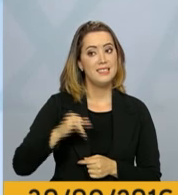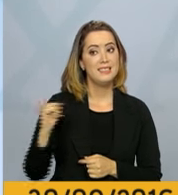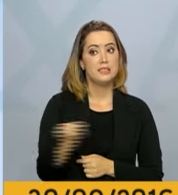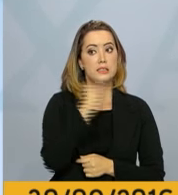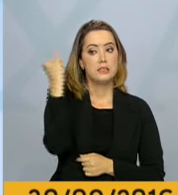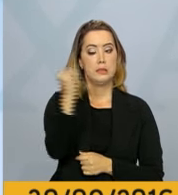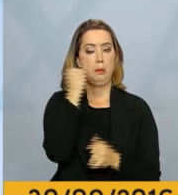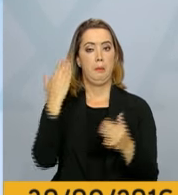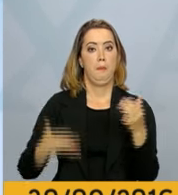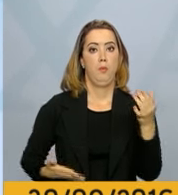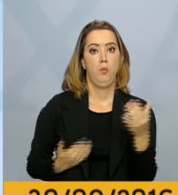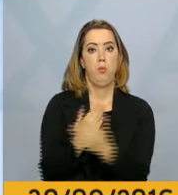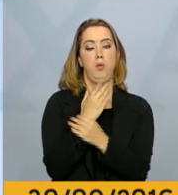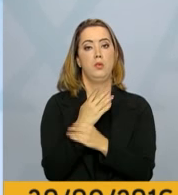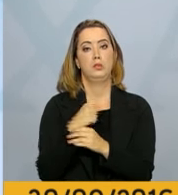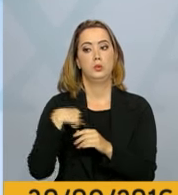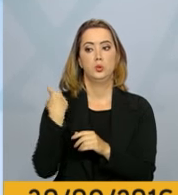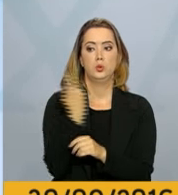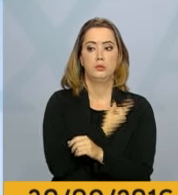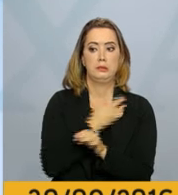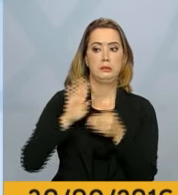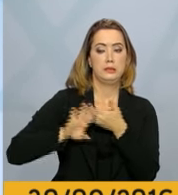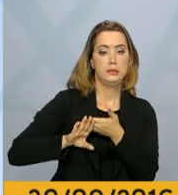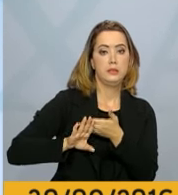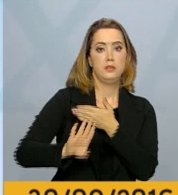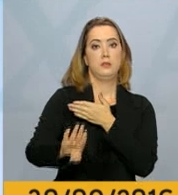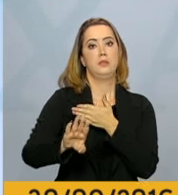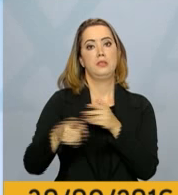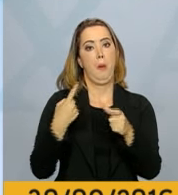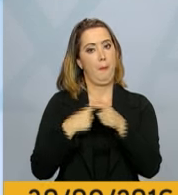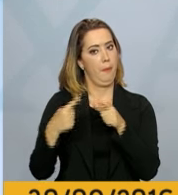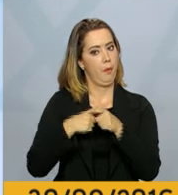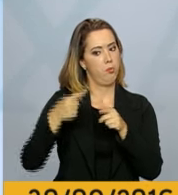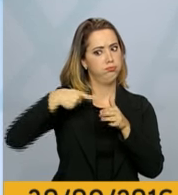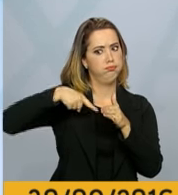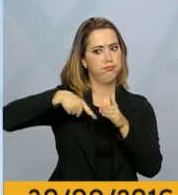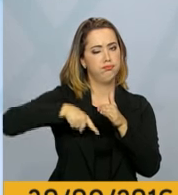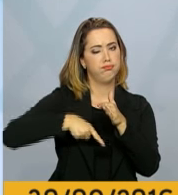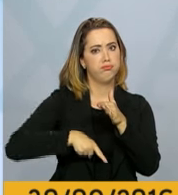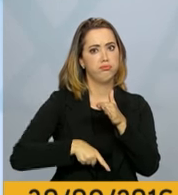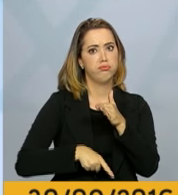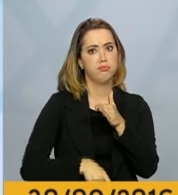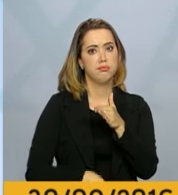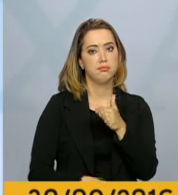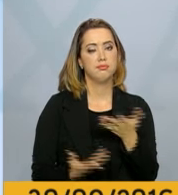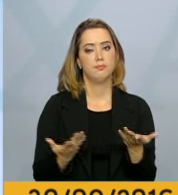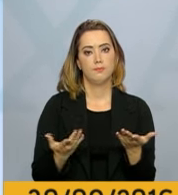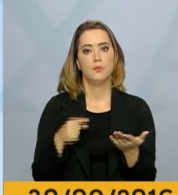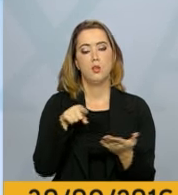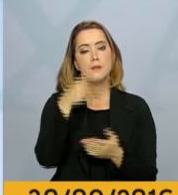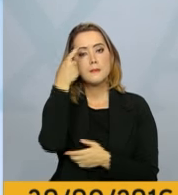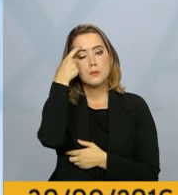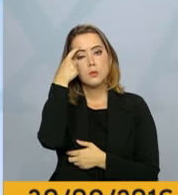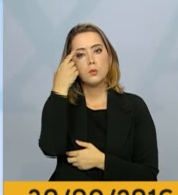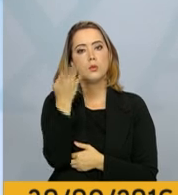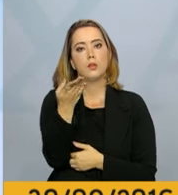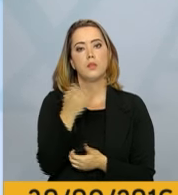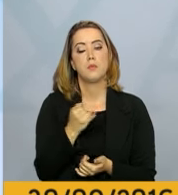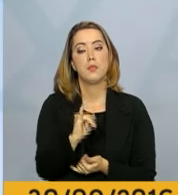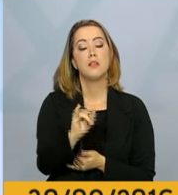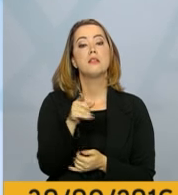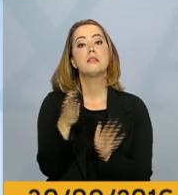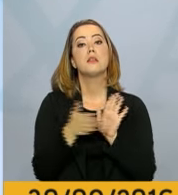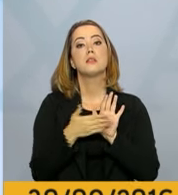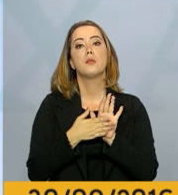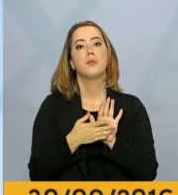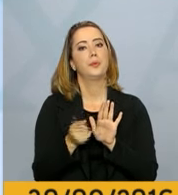espiral inflacionária e uma recessão mais profunda. Só para os senhores terem uma ideia, se essa proposta